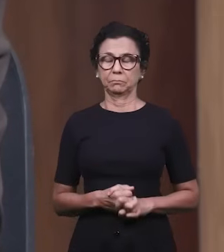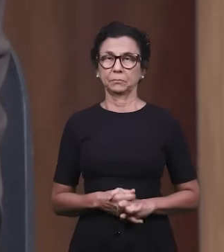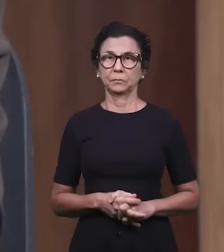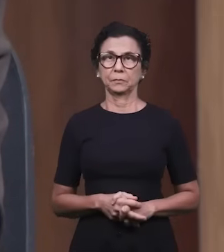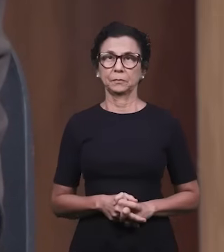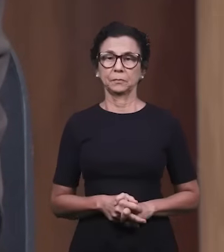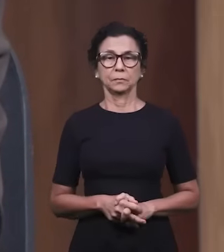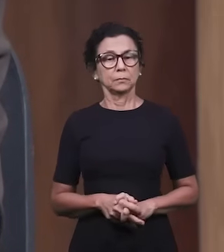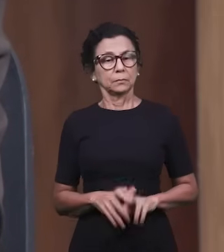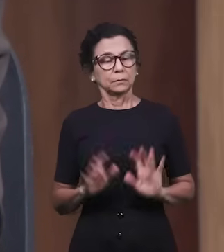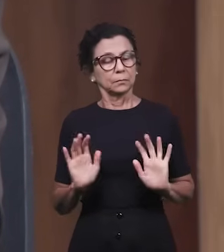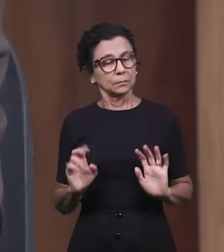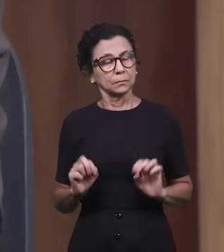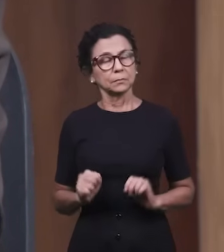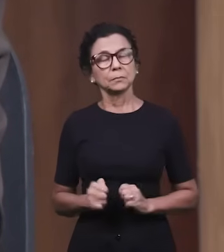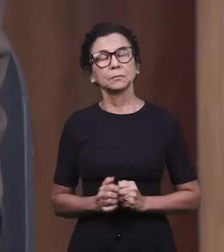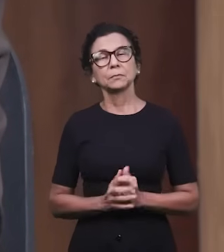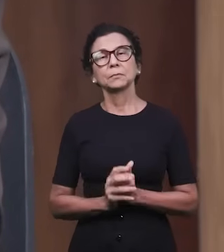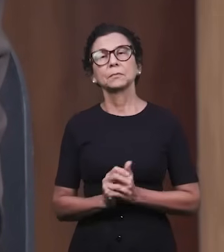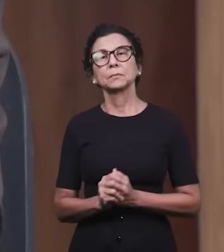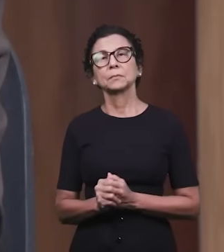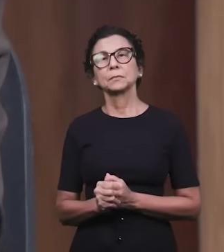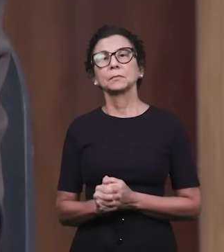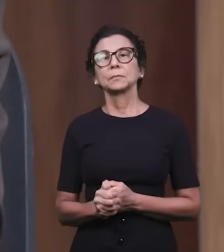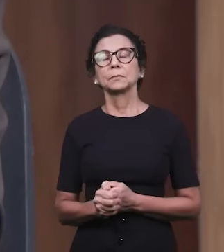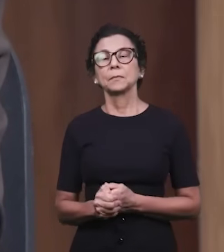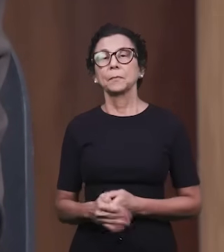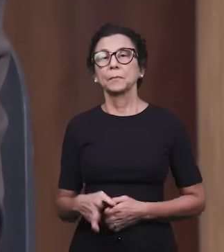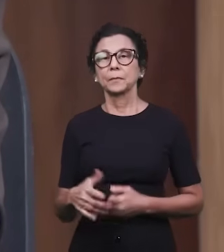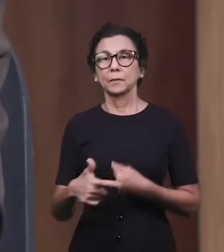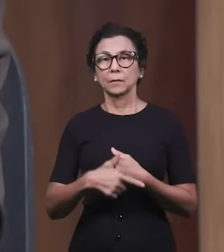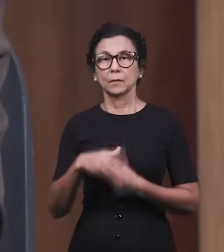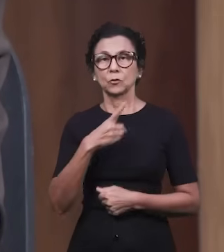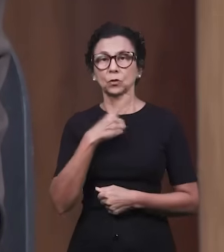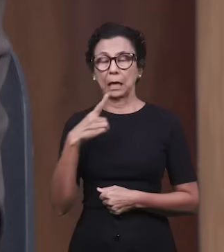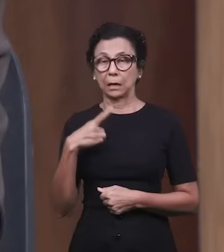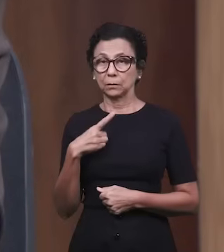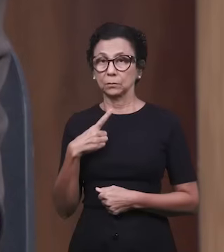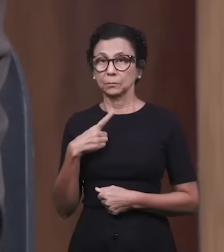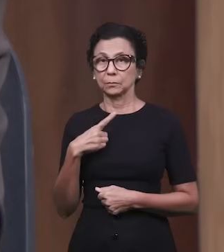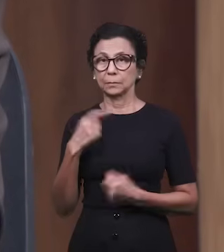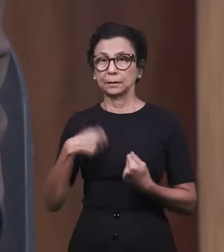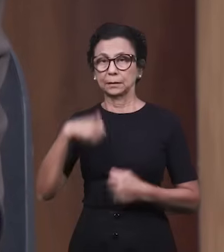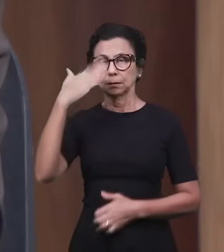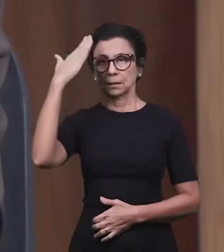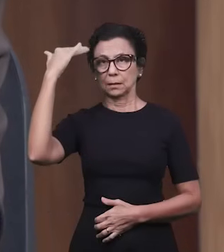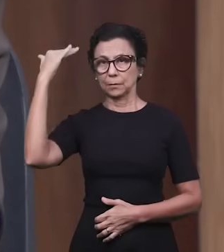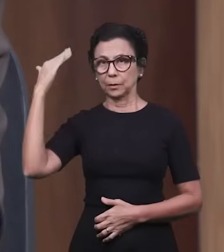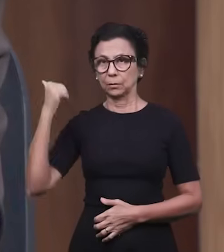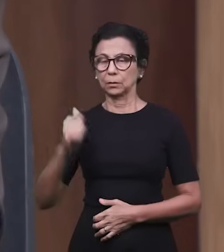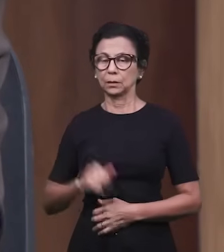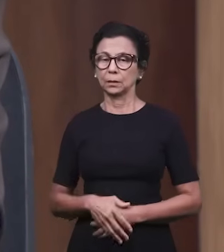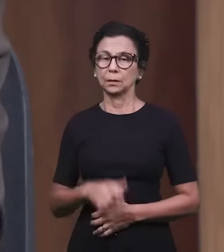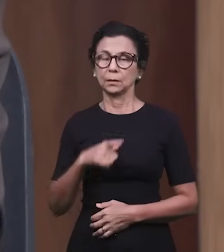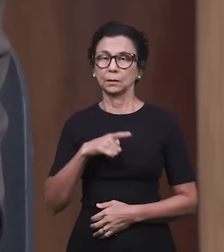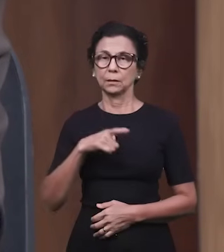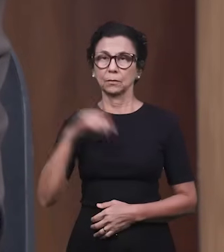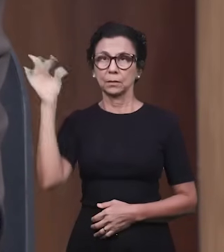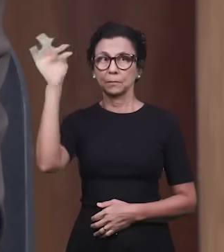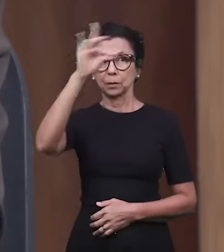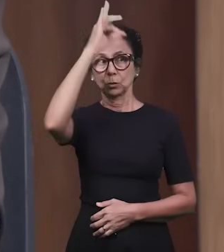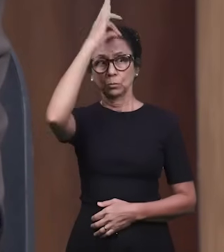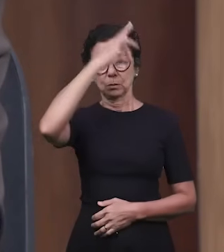é preciso basicamente ser sábio e ser cheio do Espírito Santo. Eu